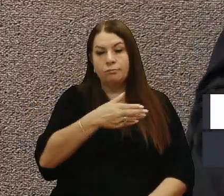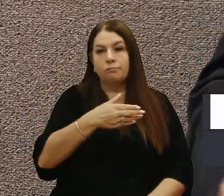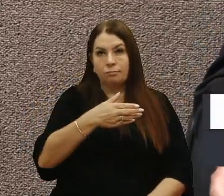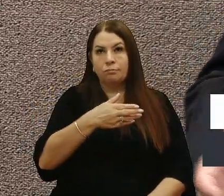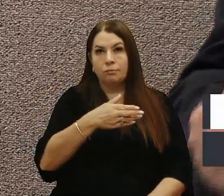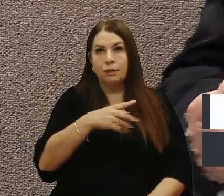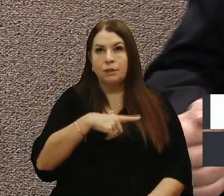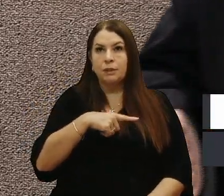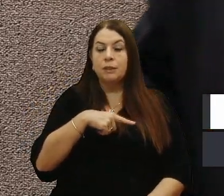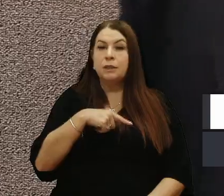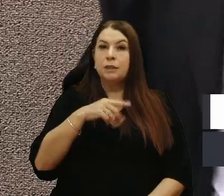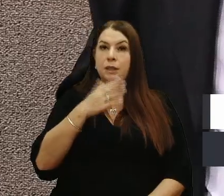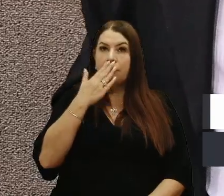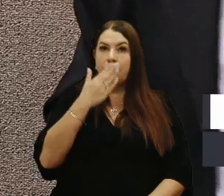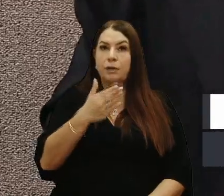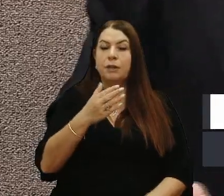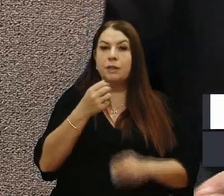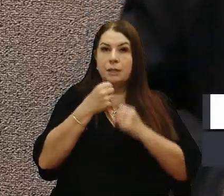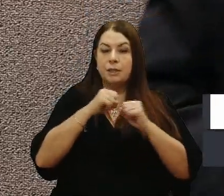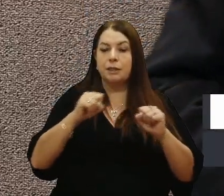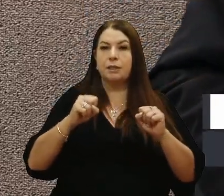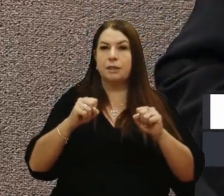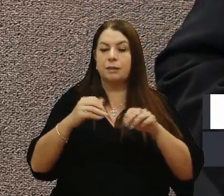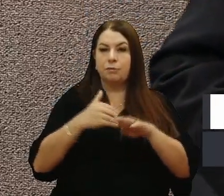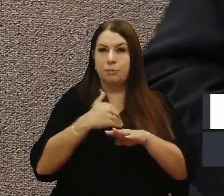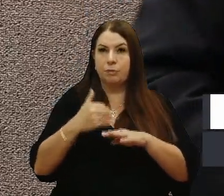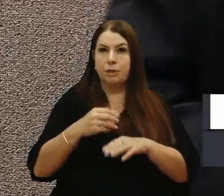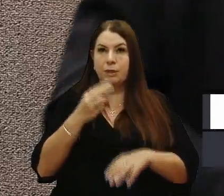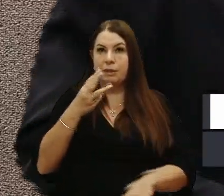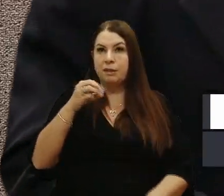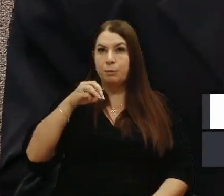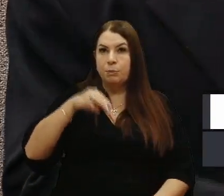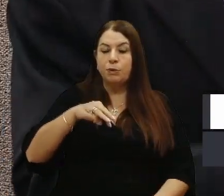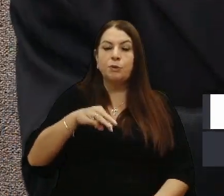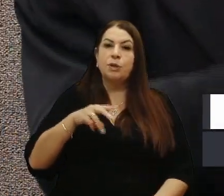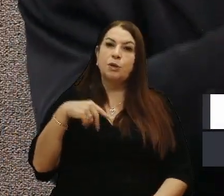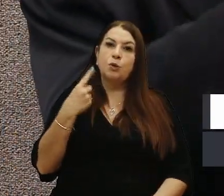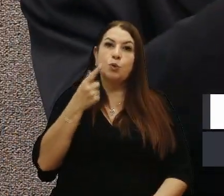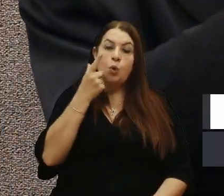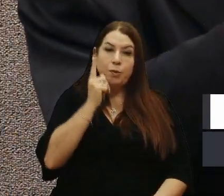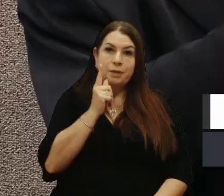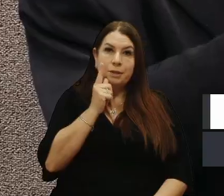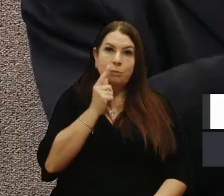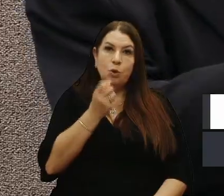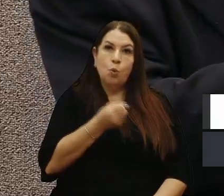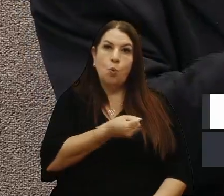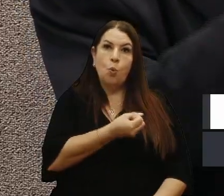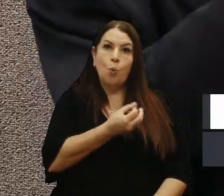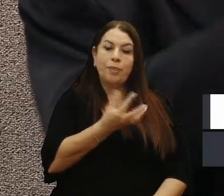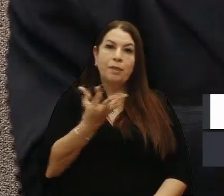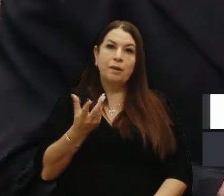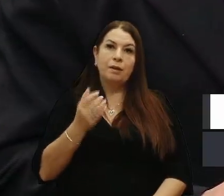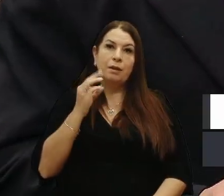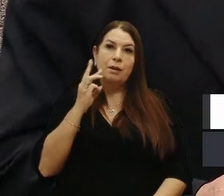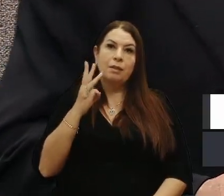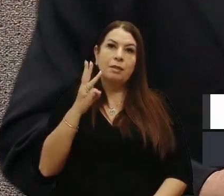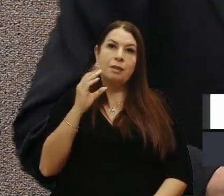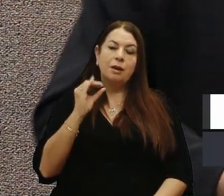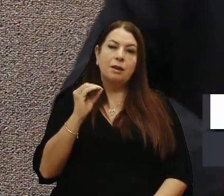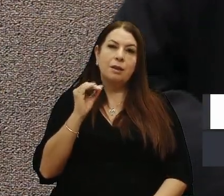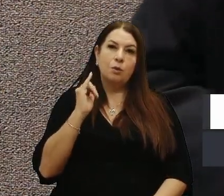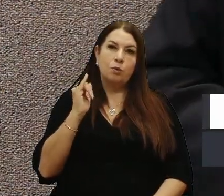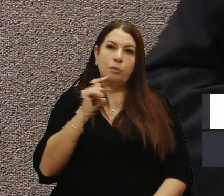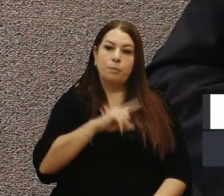Nós ficamos na frente da Secretaria de Transportes meia hora e nós conseguimos contar 30 ônibus